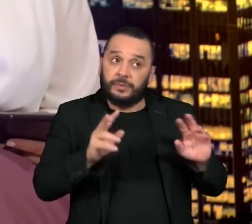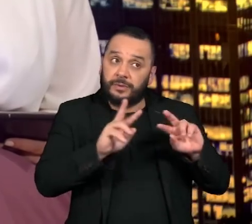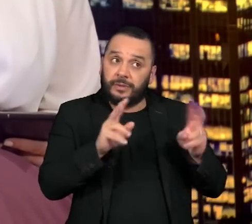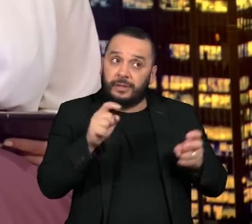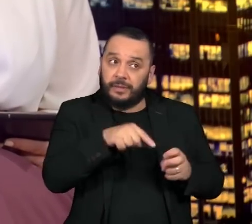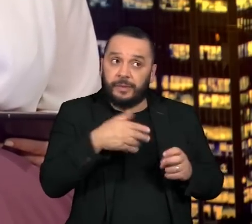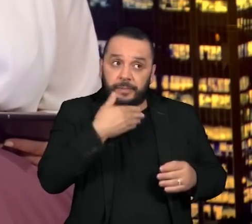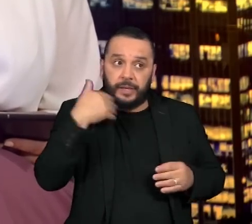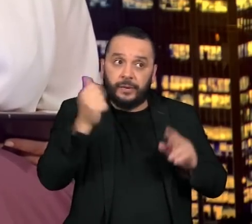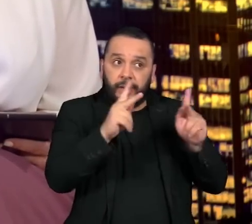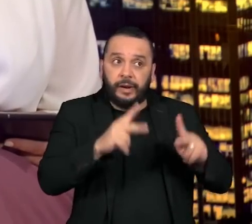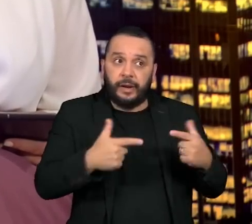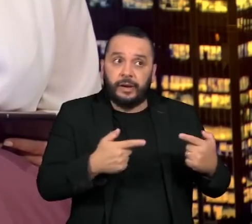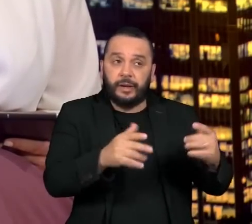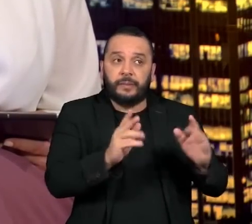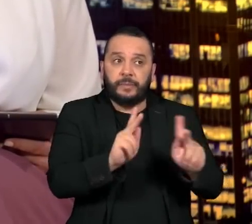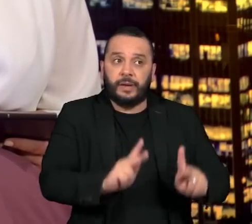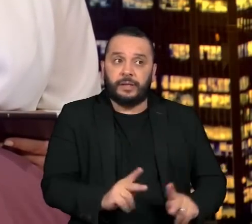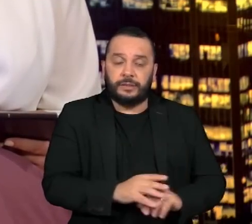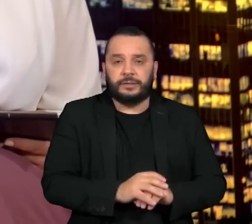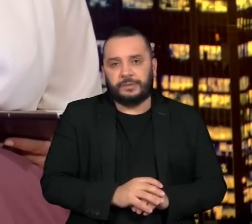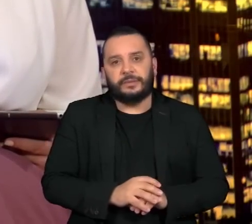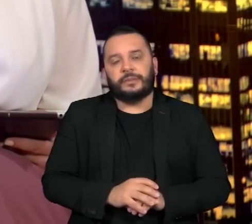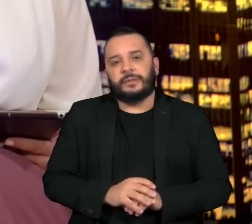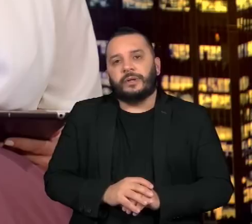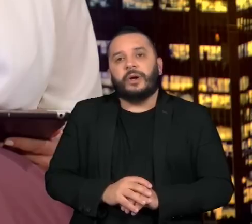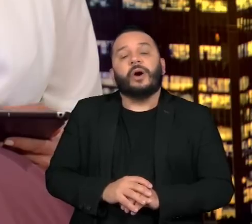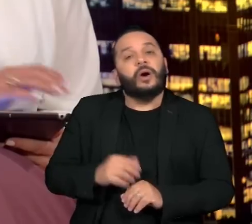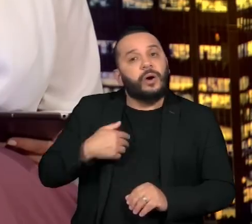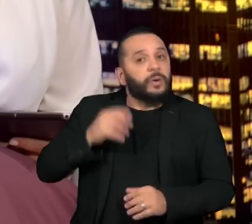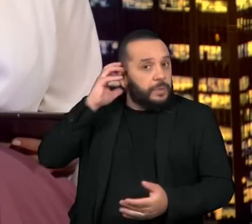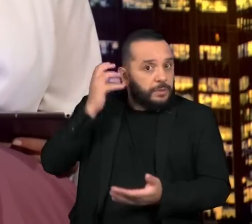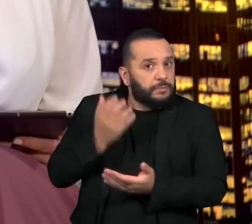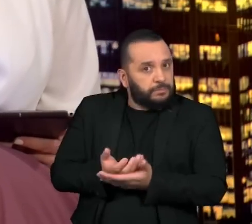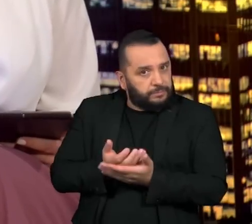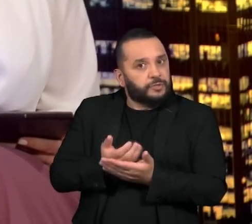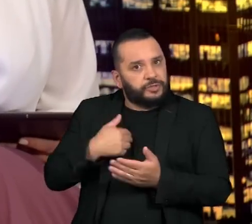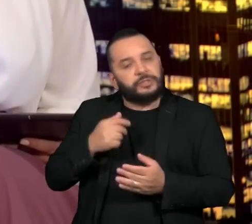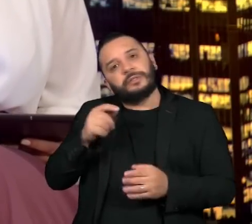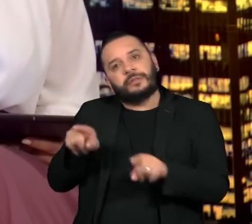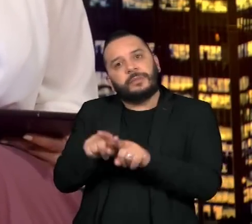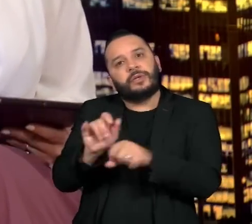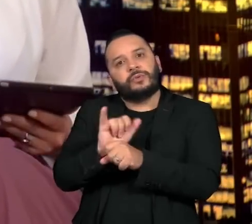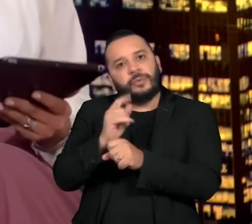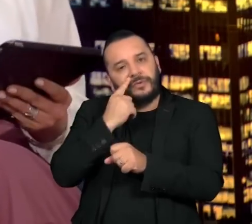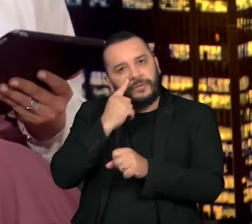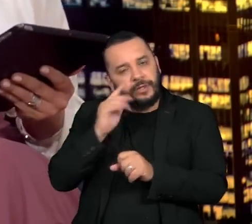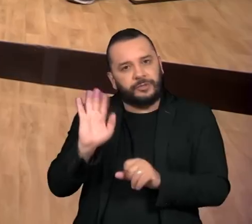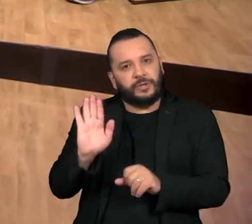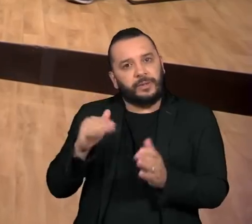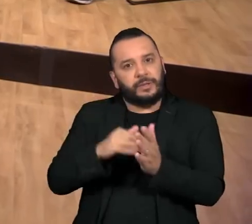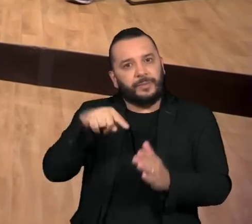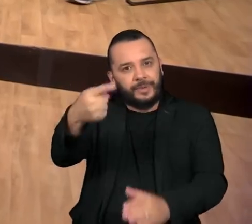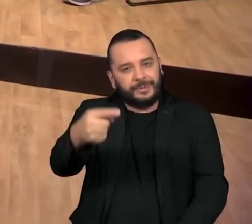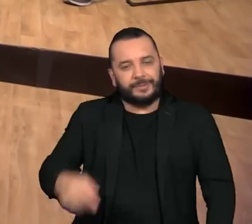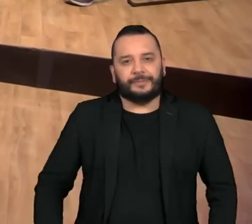Tomara. E a opinião fica por aqui. Acompanhe nosso podcast, nosso canal no YouTube. Obrigada pela sua companhia. Até a próxima.